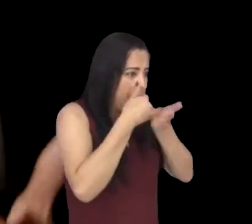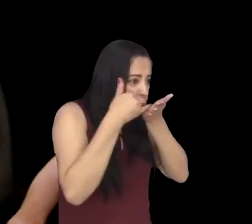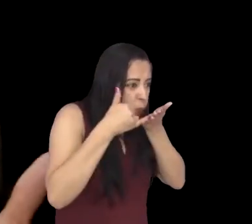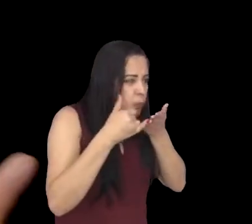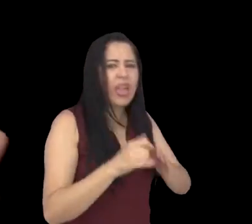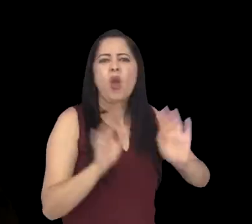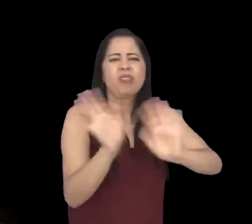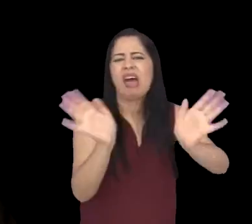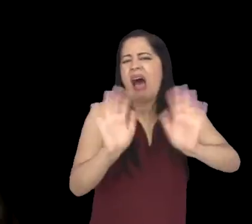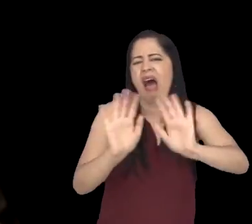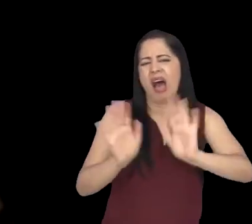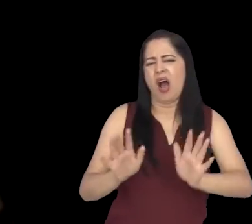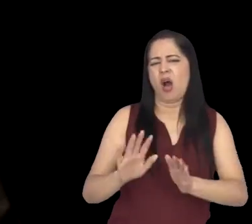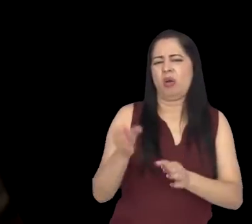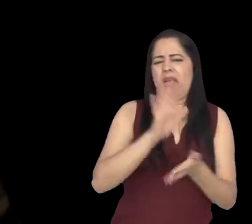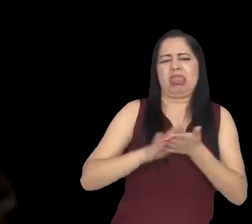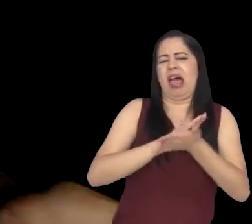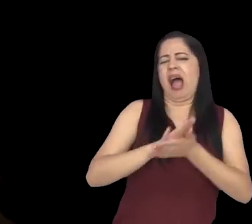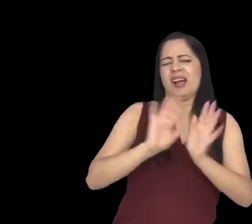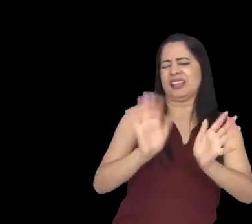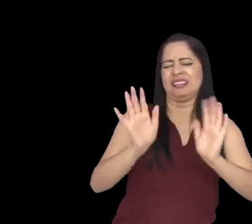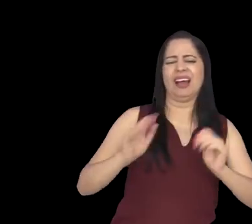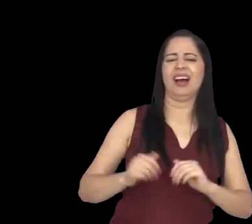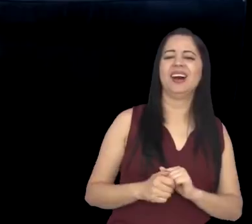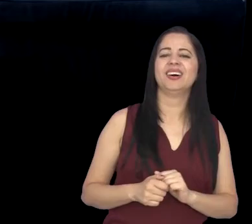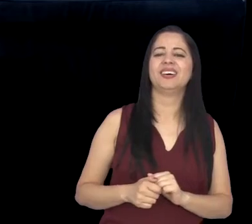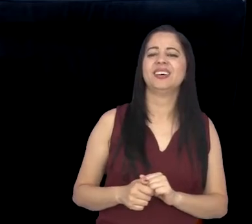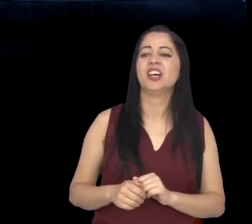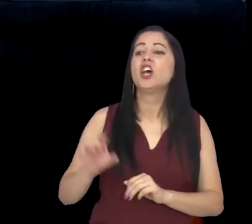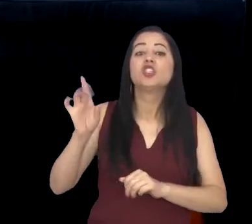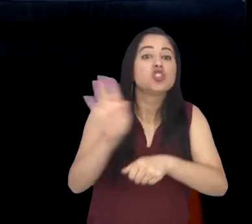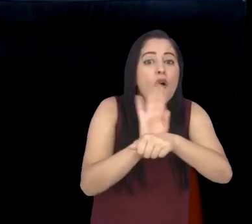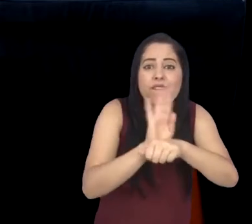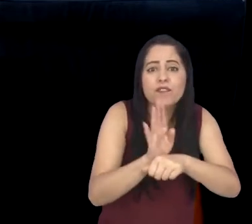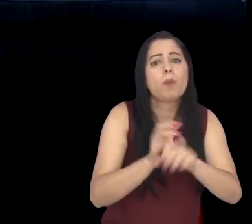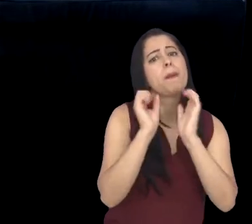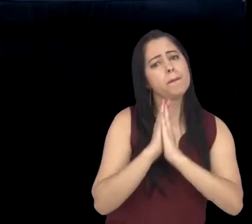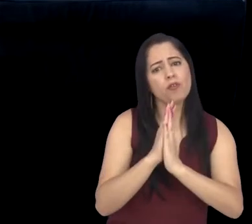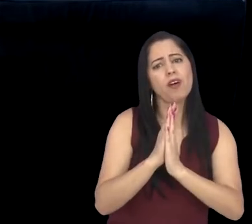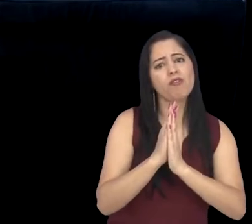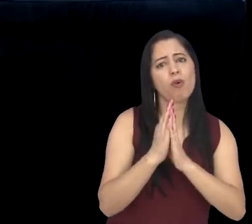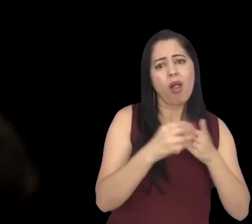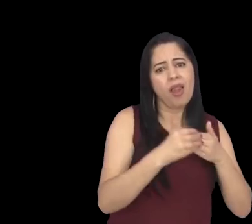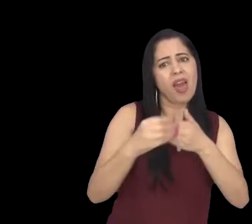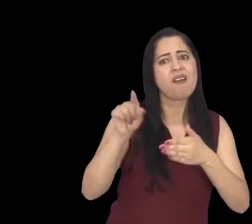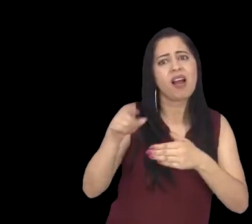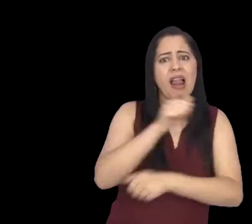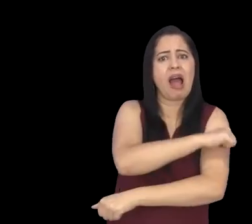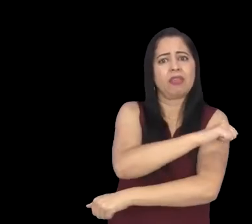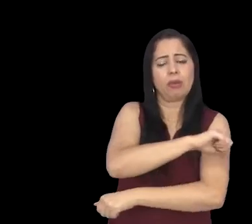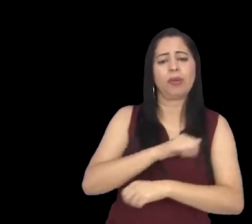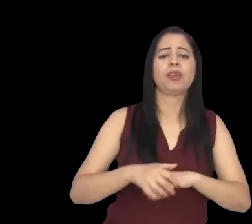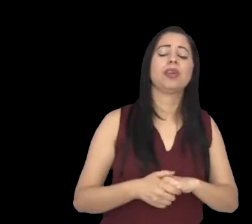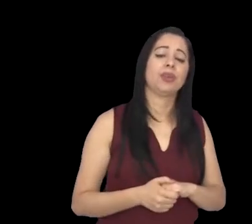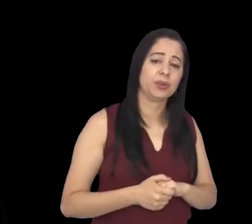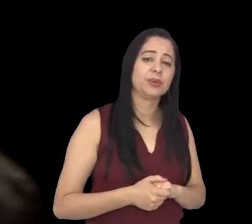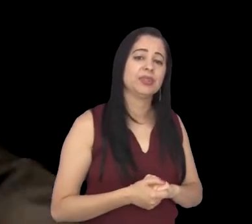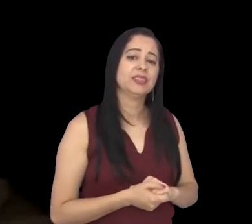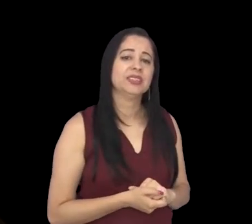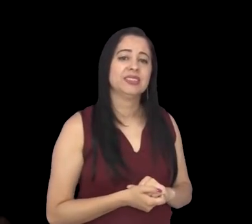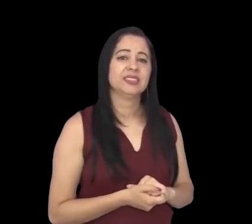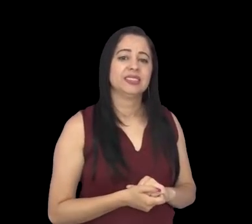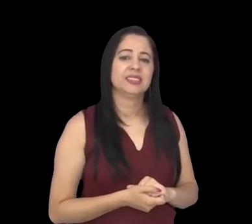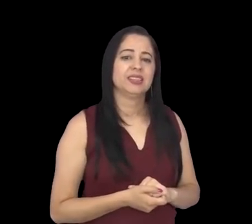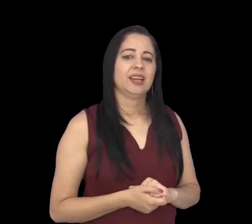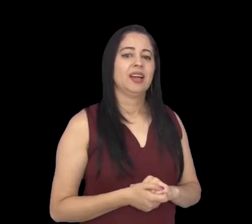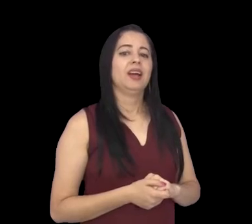cocaína vem de lá, não vai daqui para lá. Só os filmes mesmo. Por favor, maestro. Ele ia dar uma orquestra sinfônica no Rio de Janeiro, ele estava indo para o Rio. Nossa,